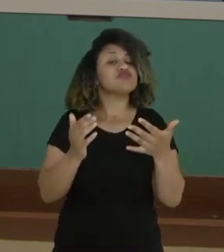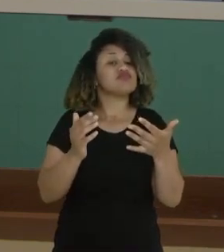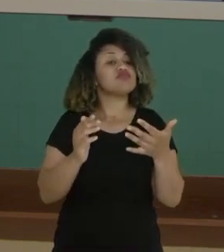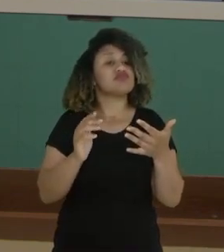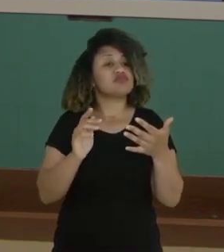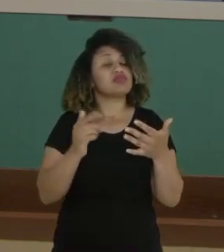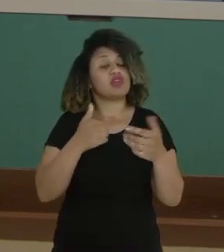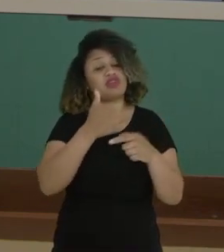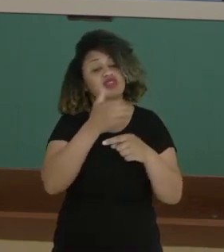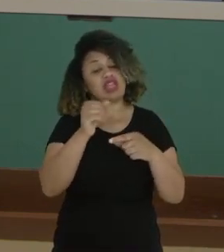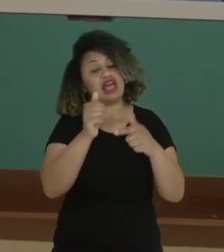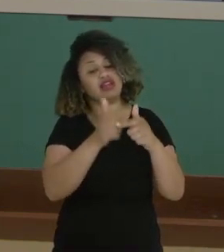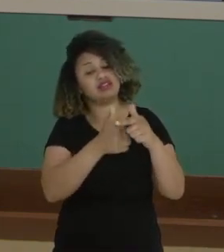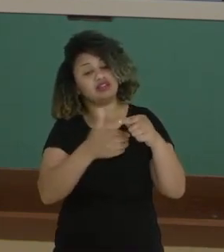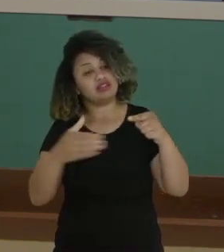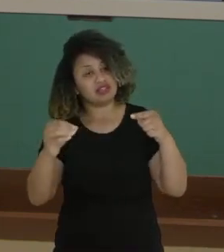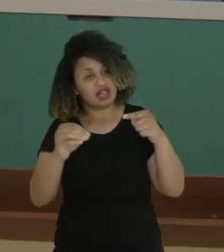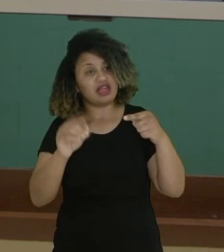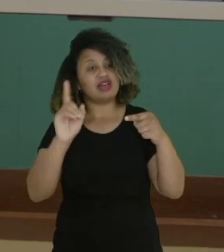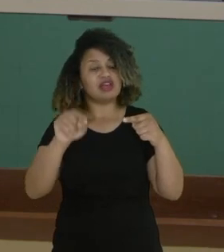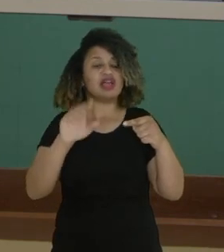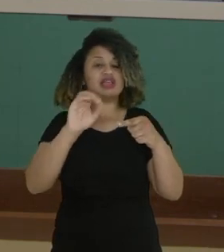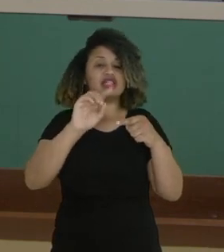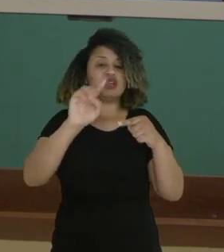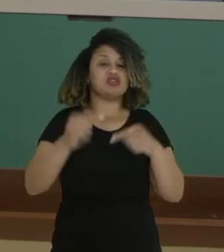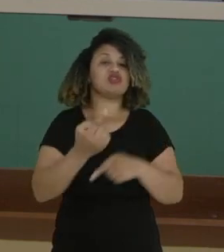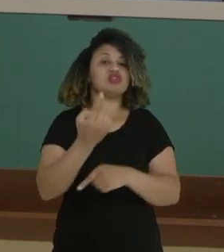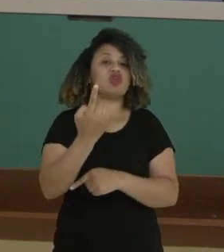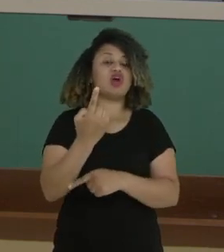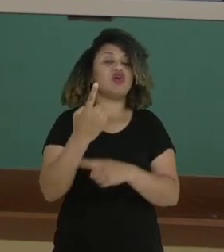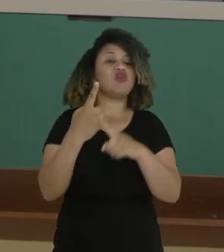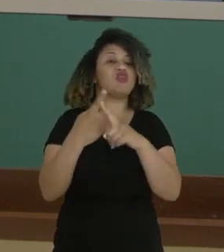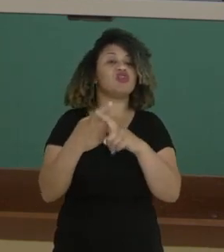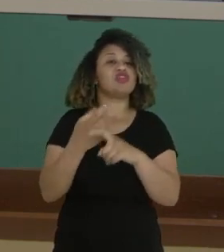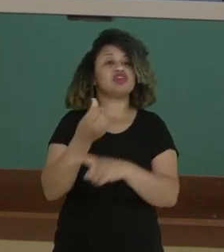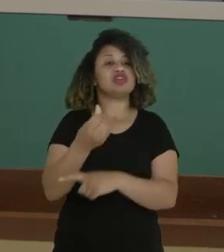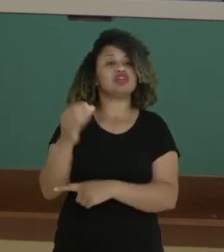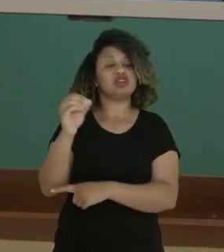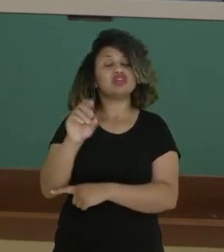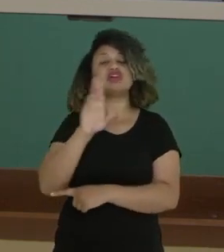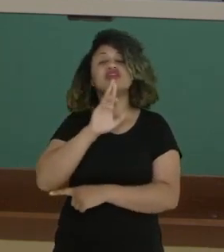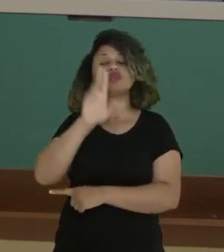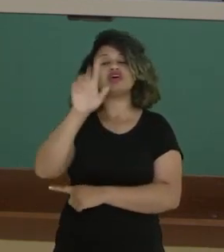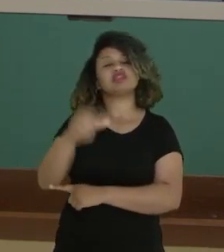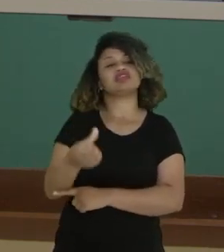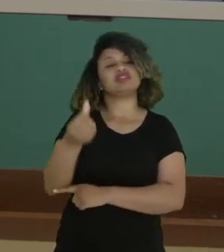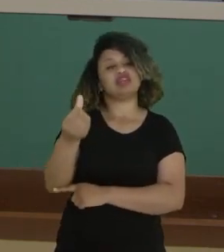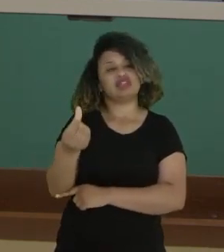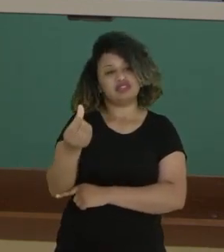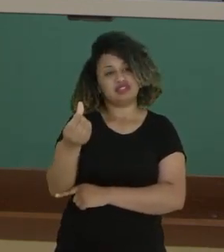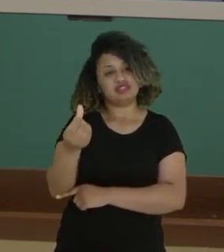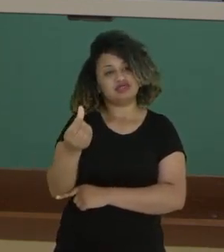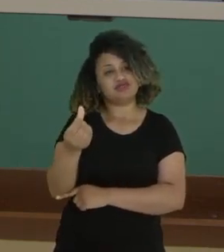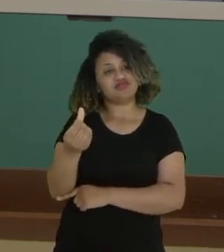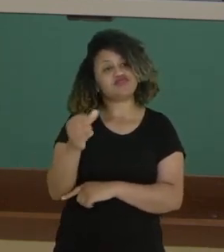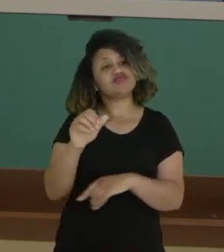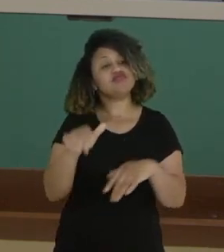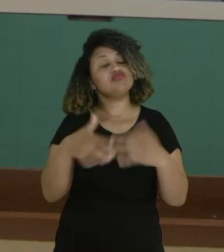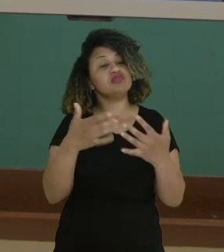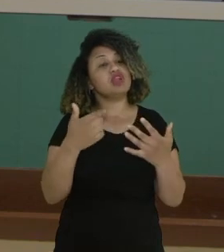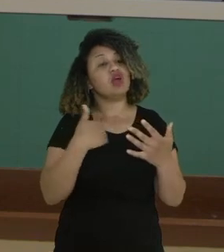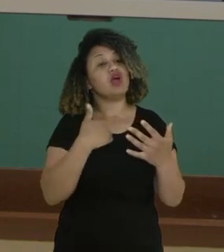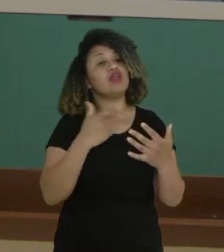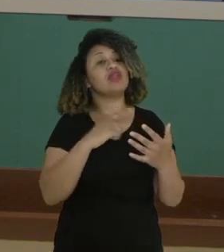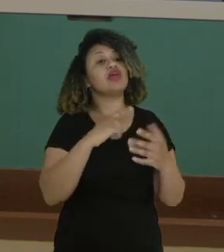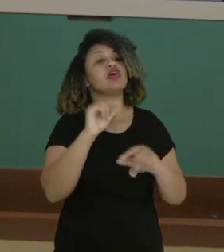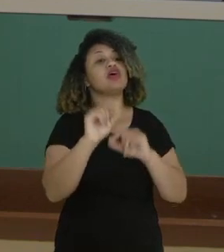10%, 10 sobre 100, que é a mesma coisa que 0,1. 0,1 vezes 60, 6. Então, na verdade, o que eu tenho